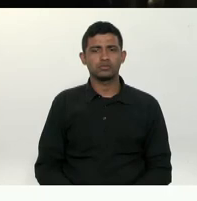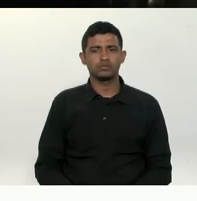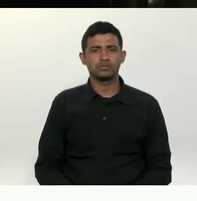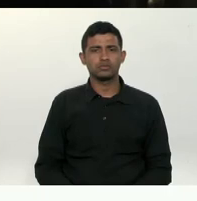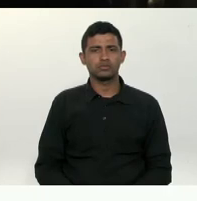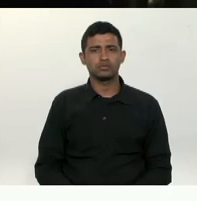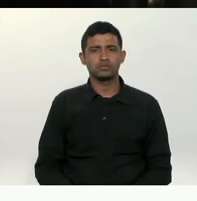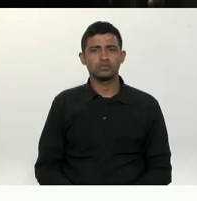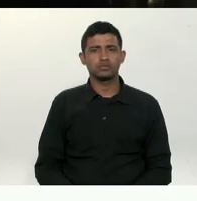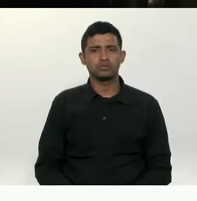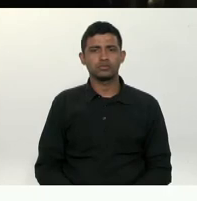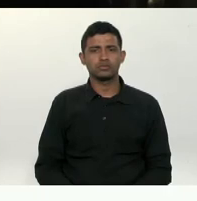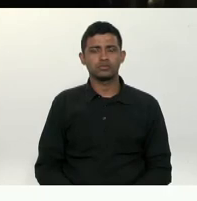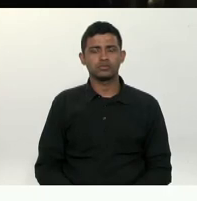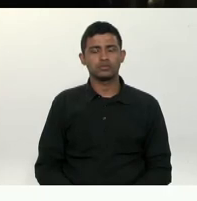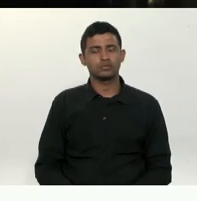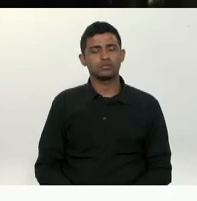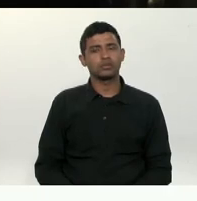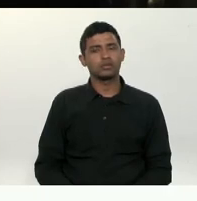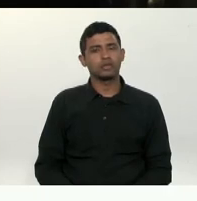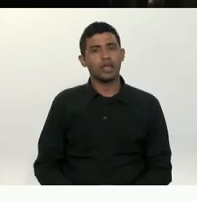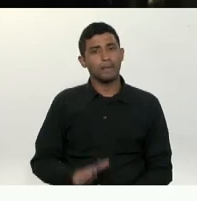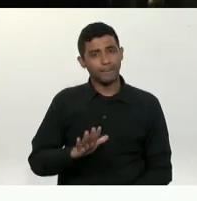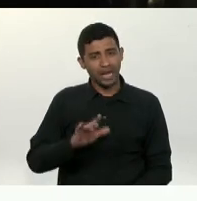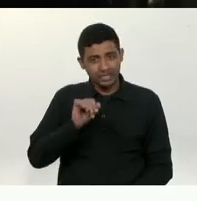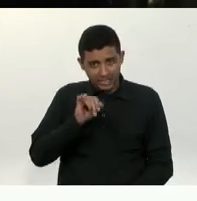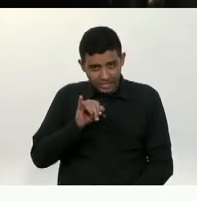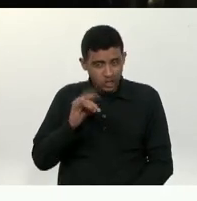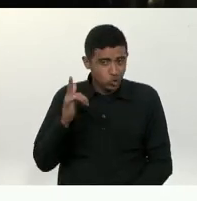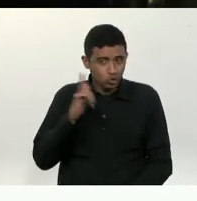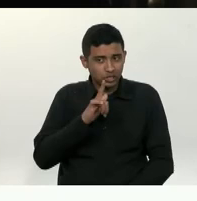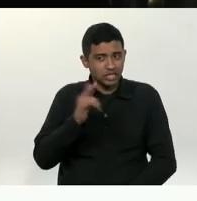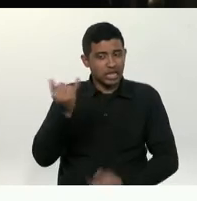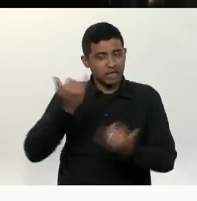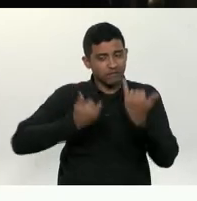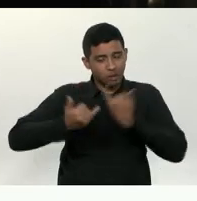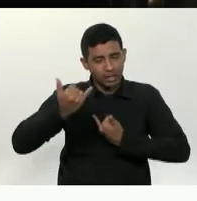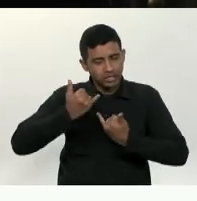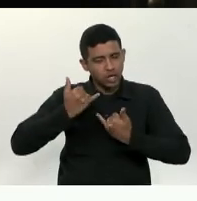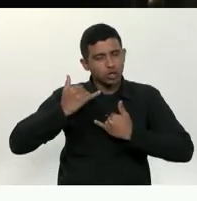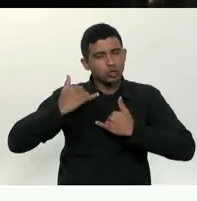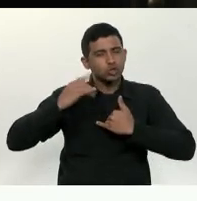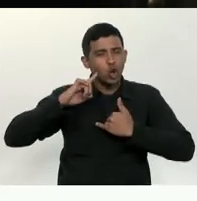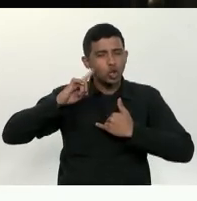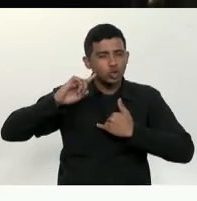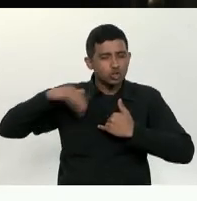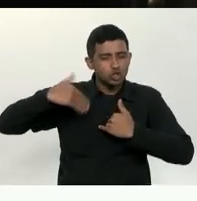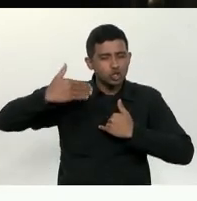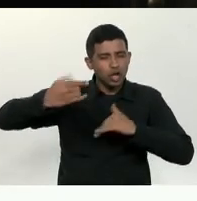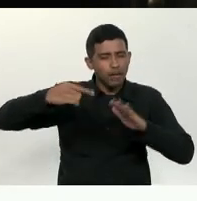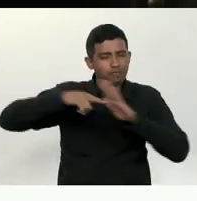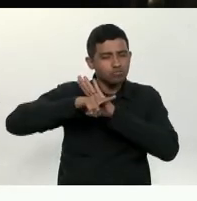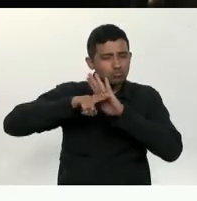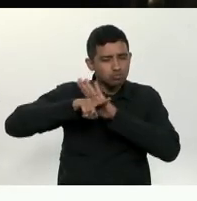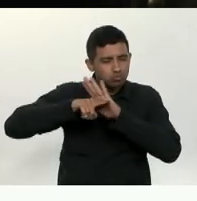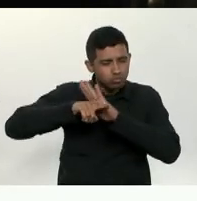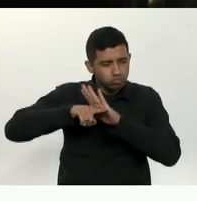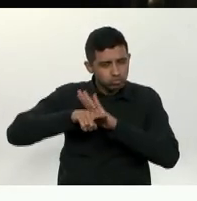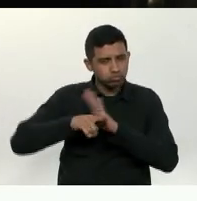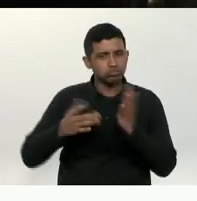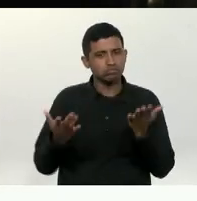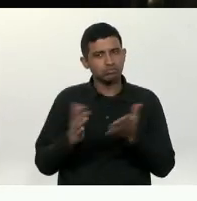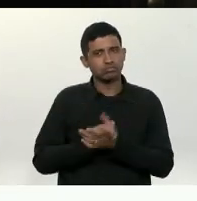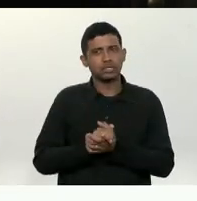com a possibilidade de termos as informações, nós queremos aprofundar a cada dia essas informações. Então, eu quero,